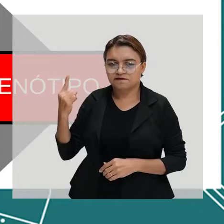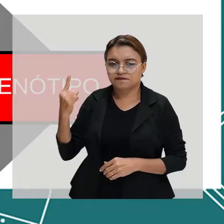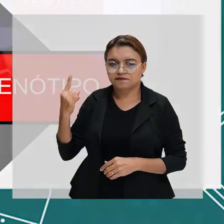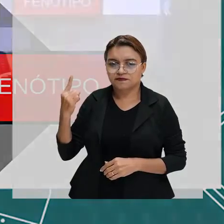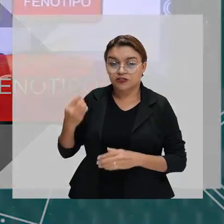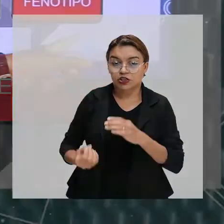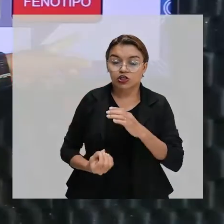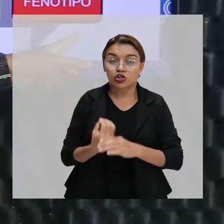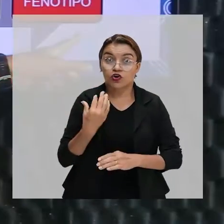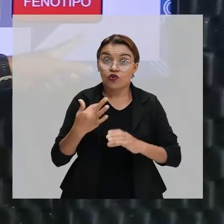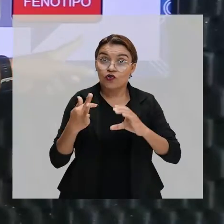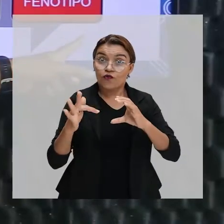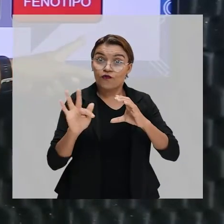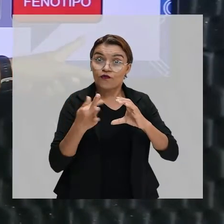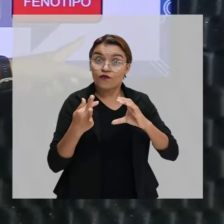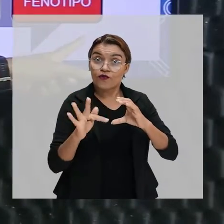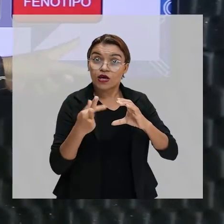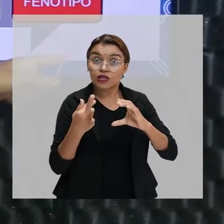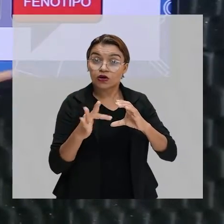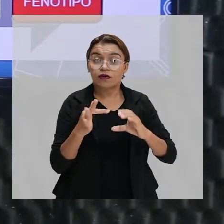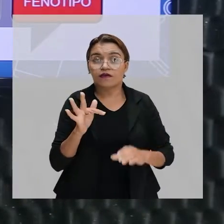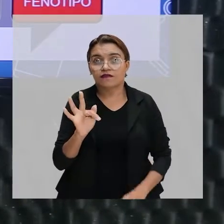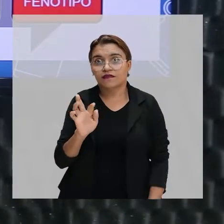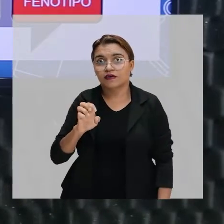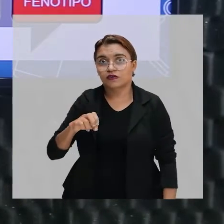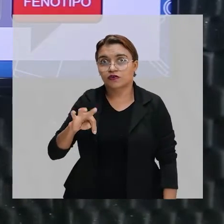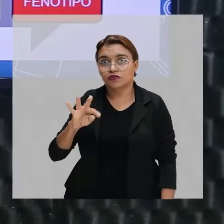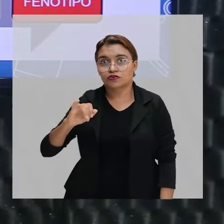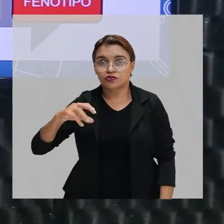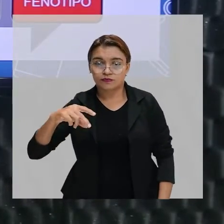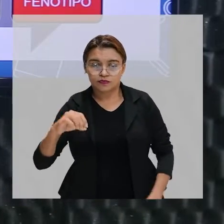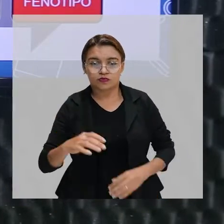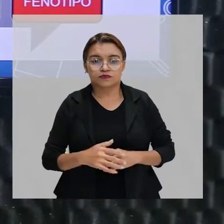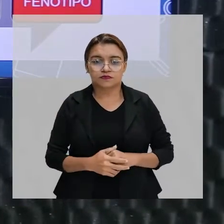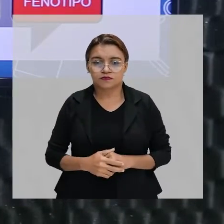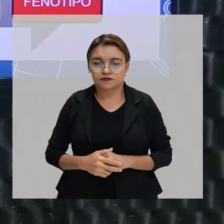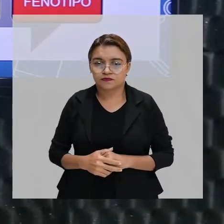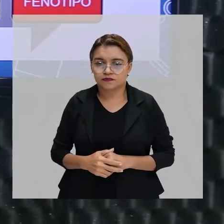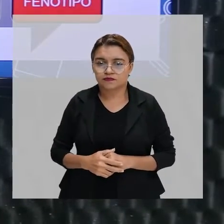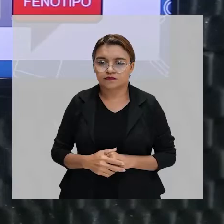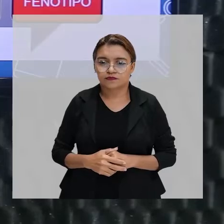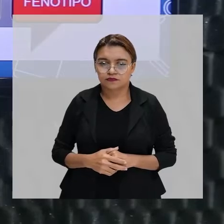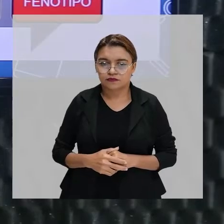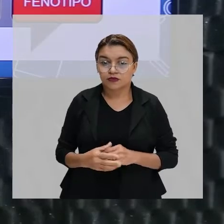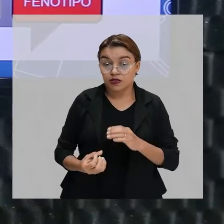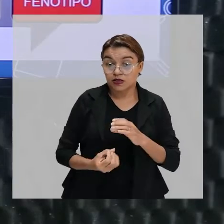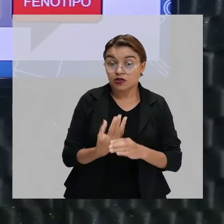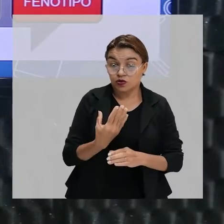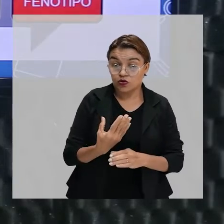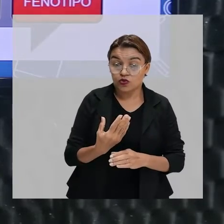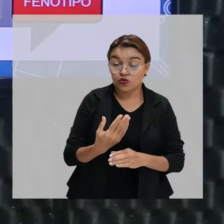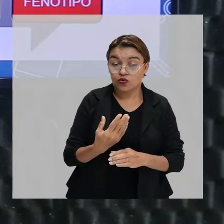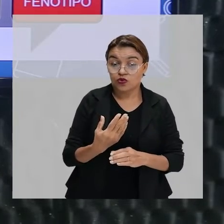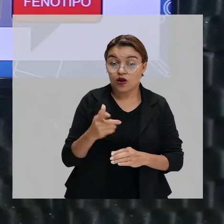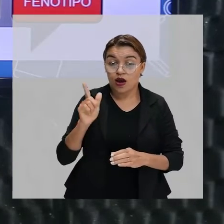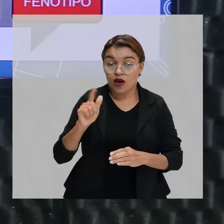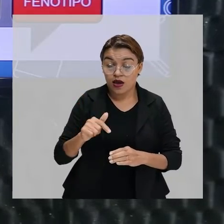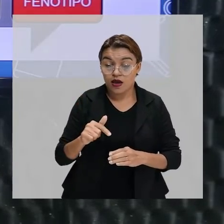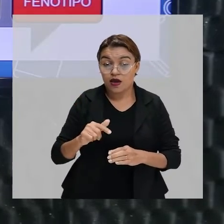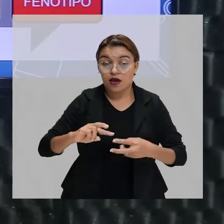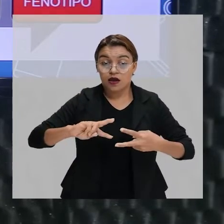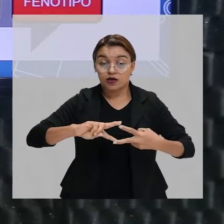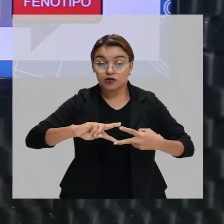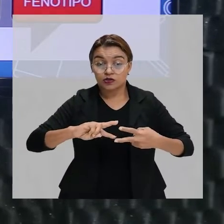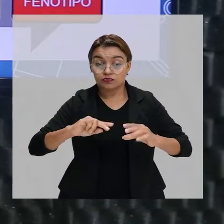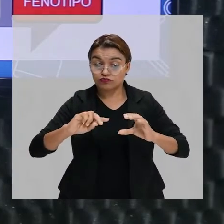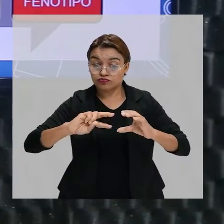fenótipo desse indivíduo certo percebeu isso aqui genótipo nasceu tem a ver com os genes né com dupla das suas